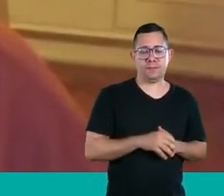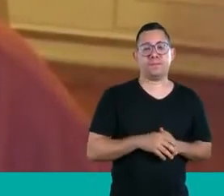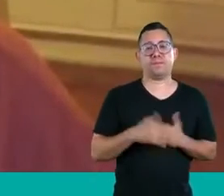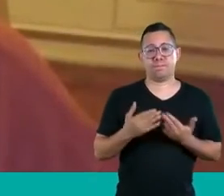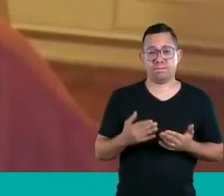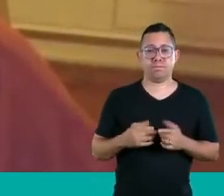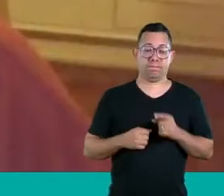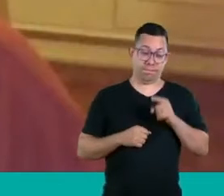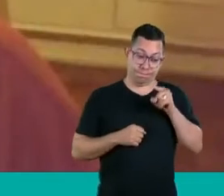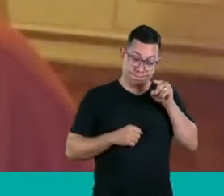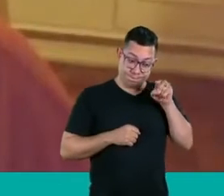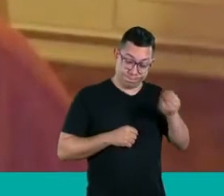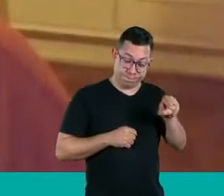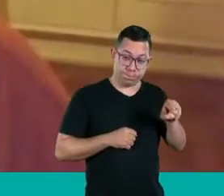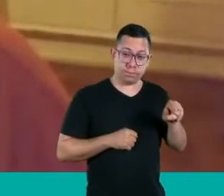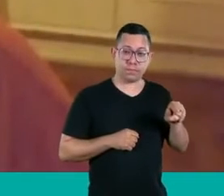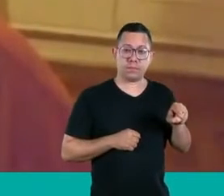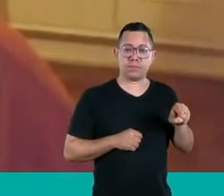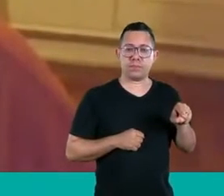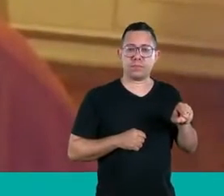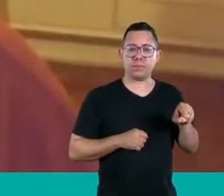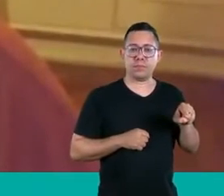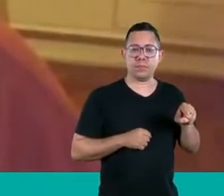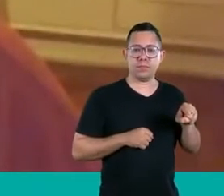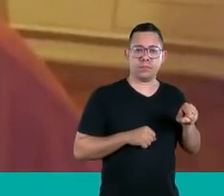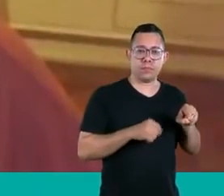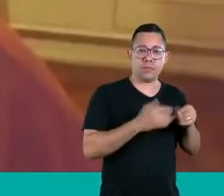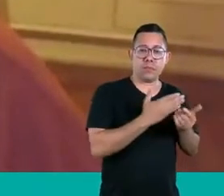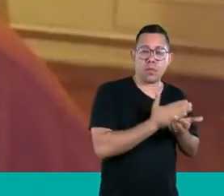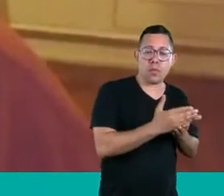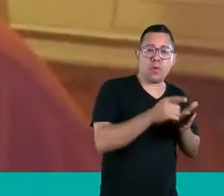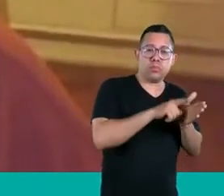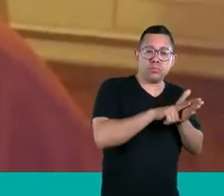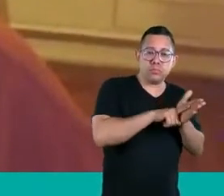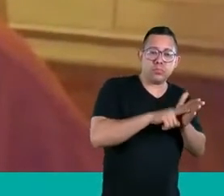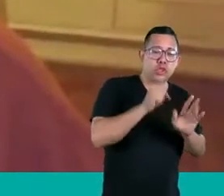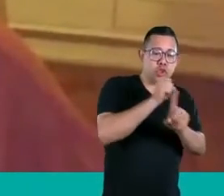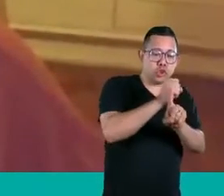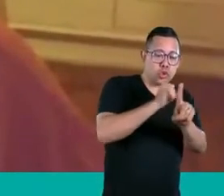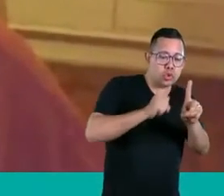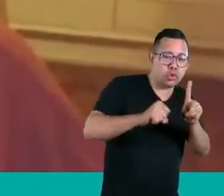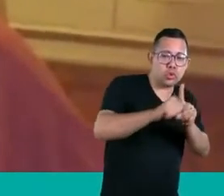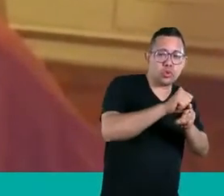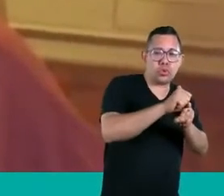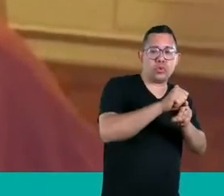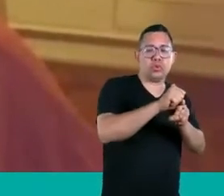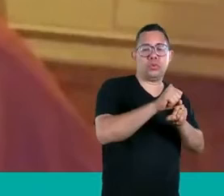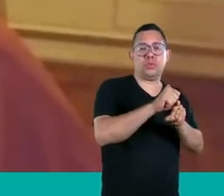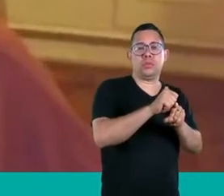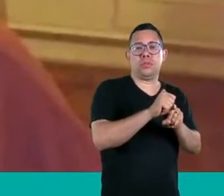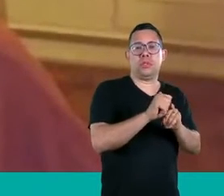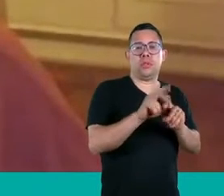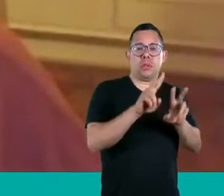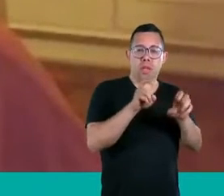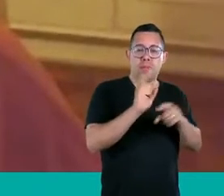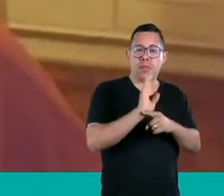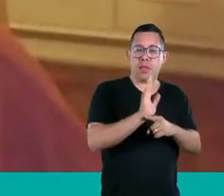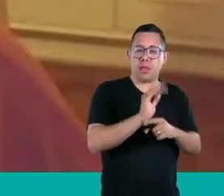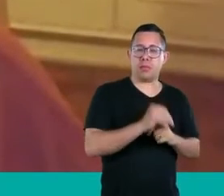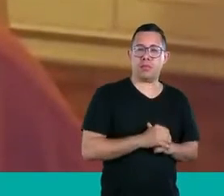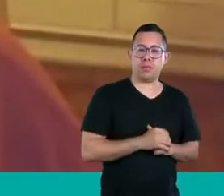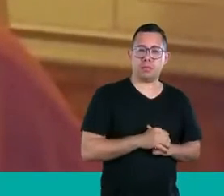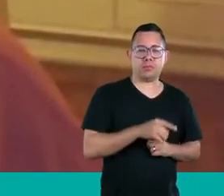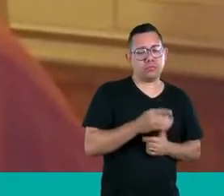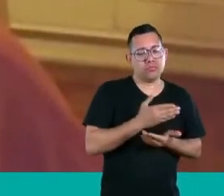ele passa a pesquisar sobre sociologia do cinema e publica sobre